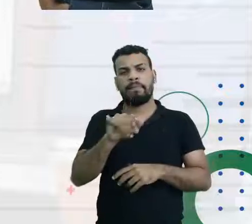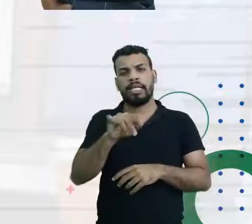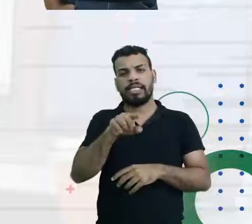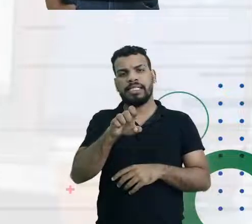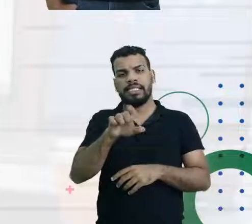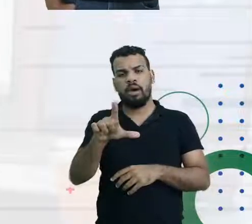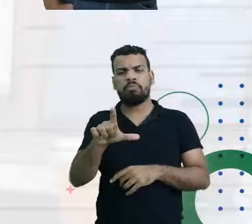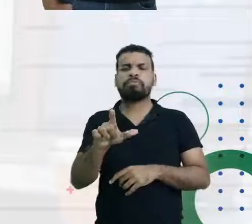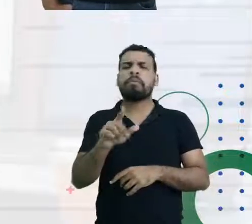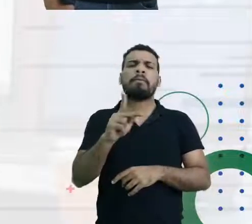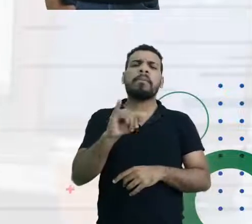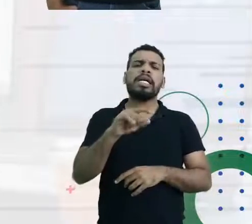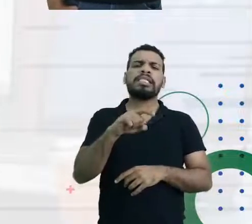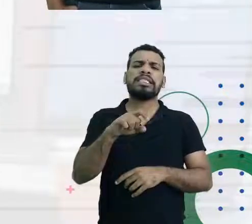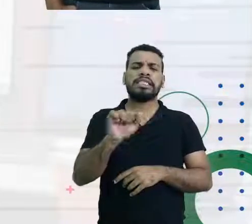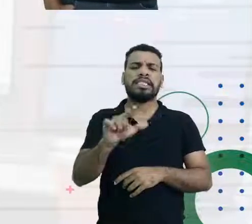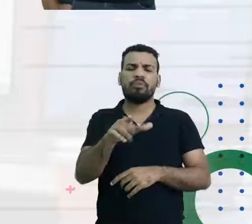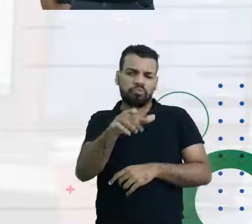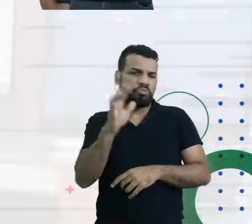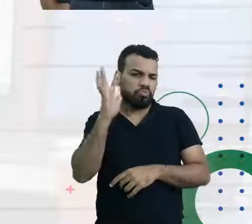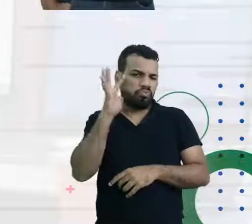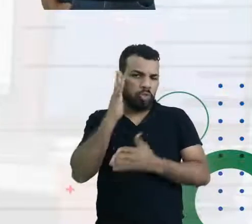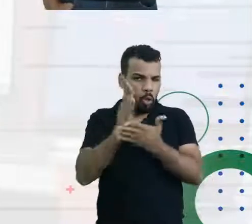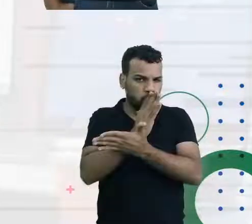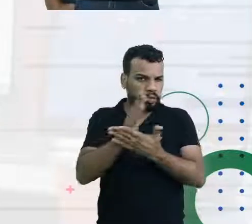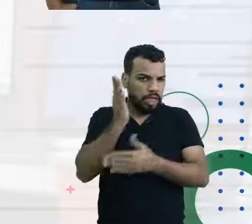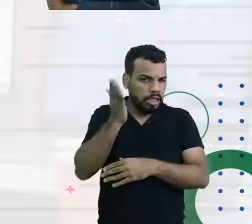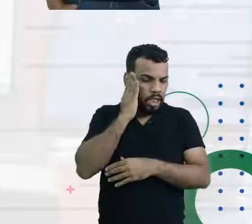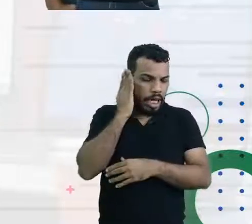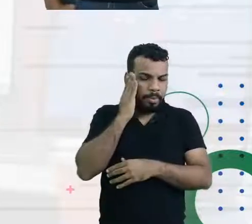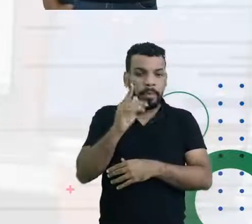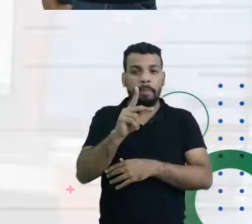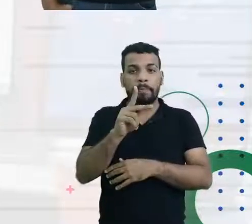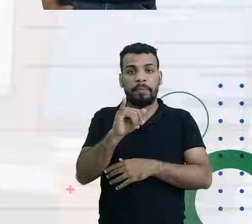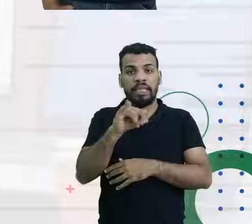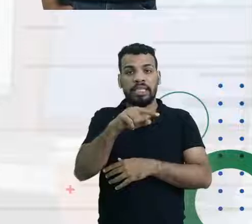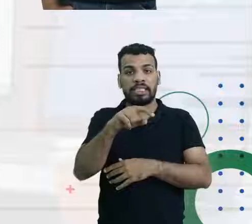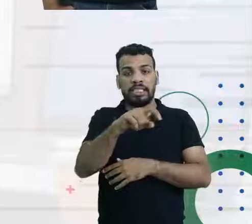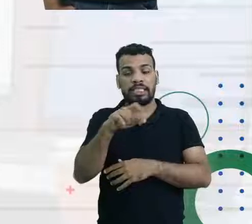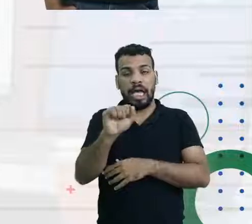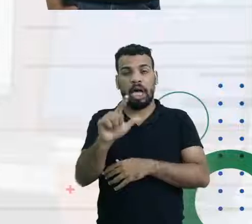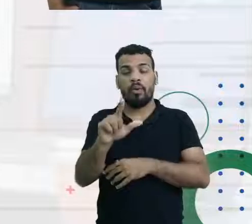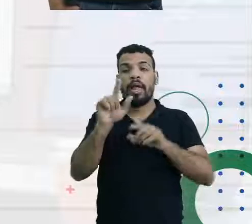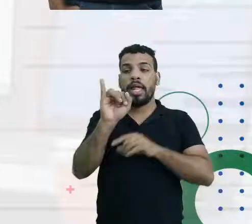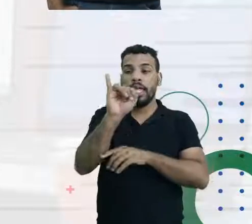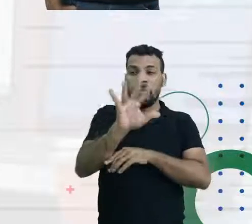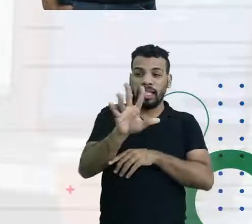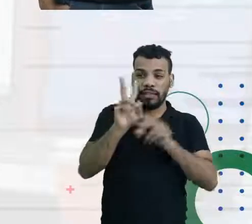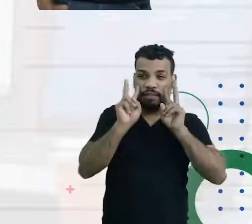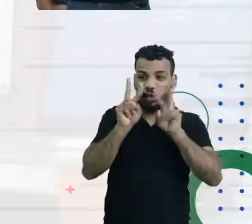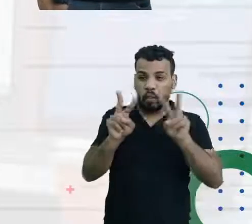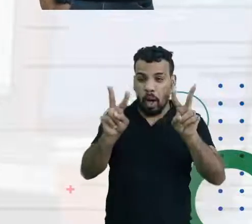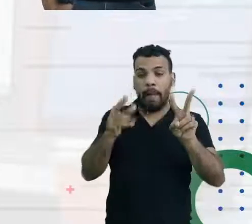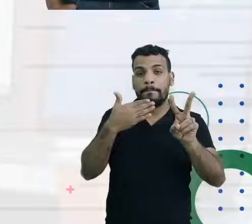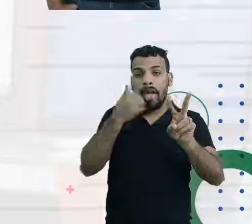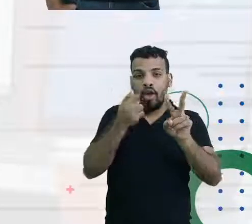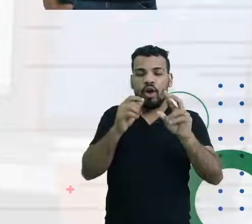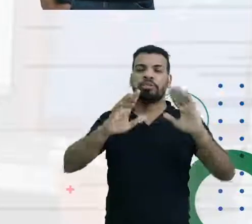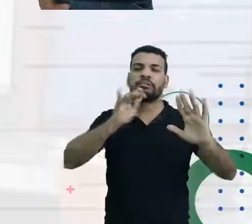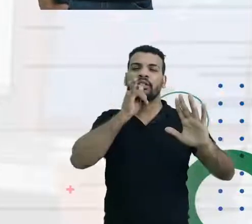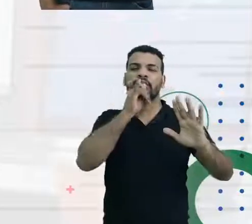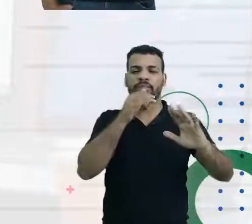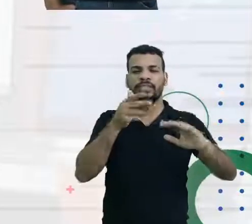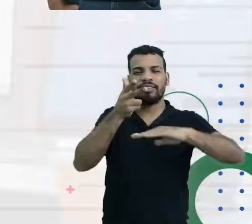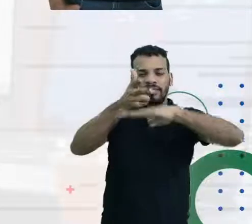pixel, vocês já devem estar familiarizados, mas é a menor parte de uma imagem visual. São aqueles bloquinhos,